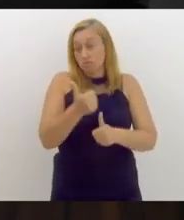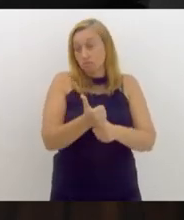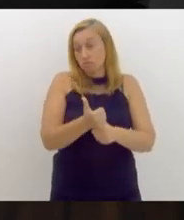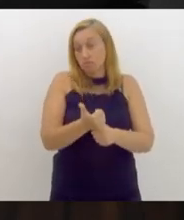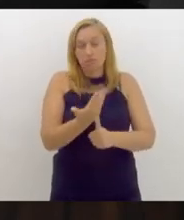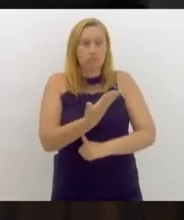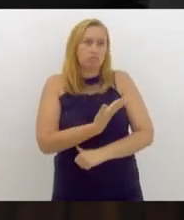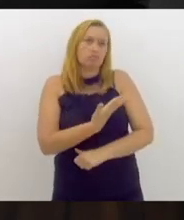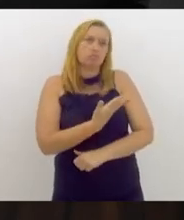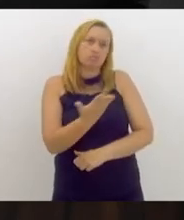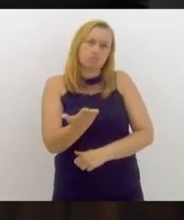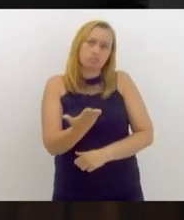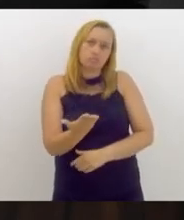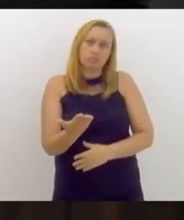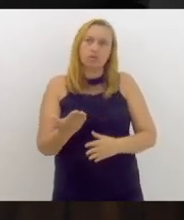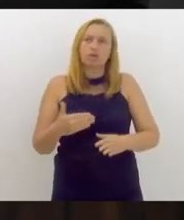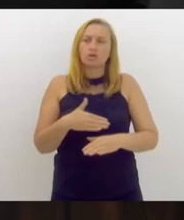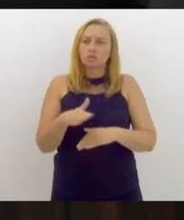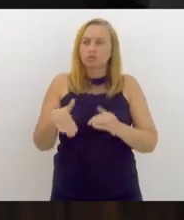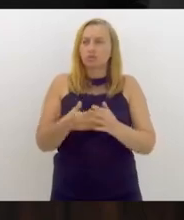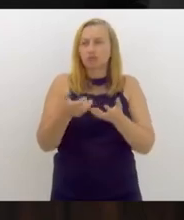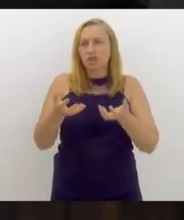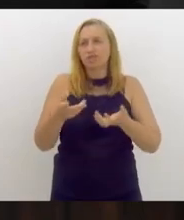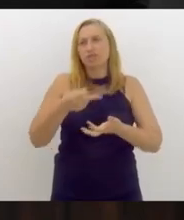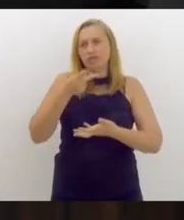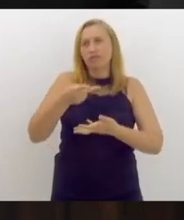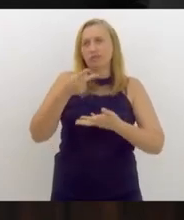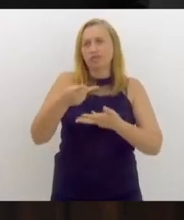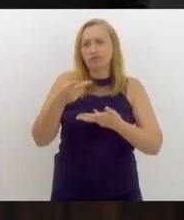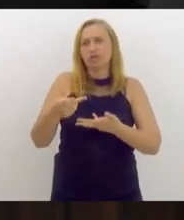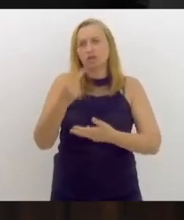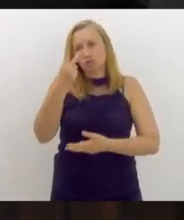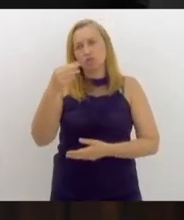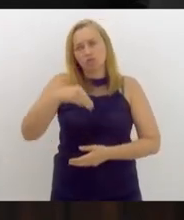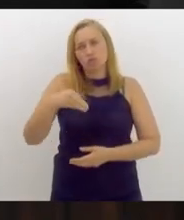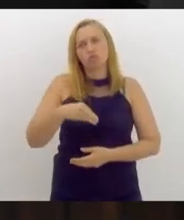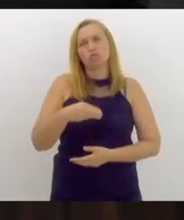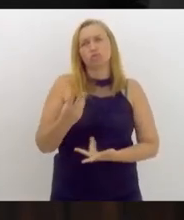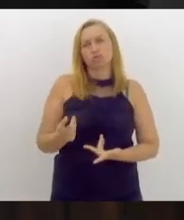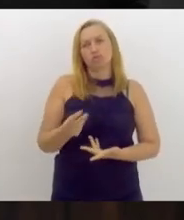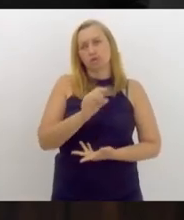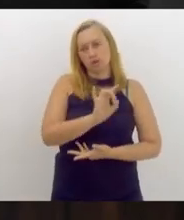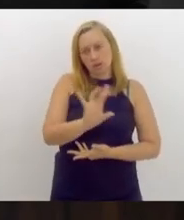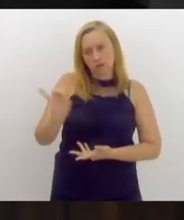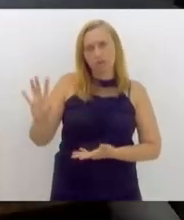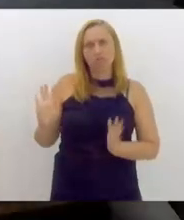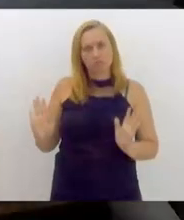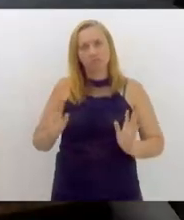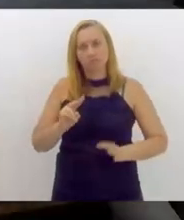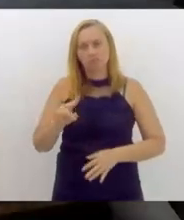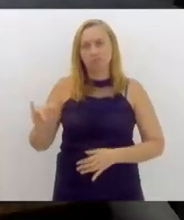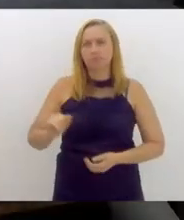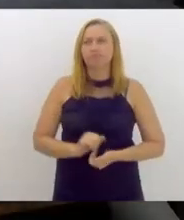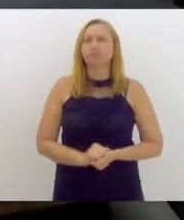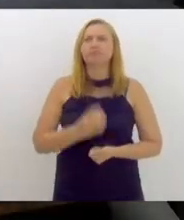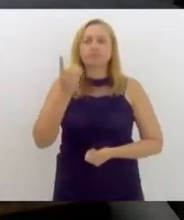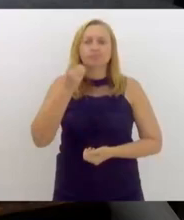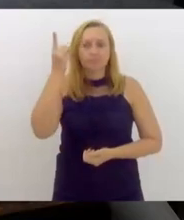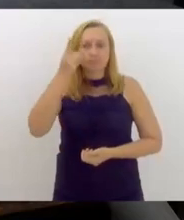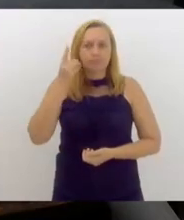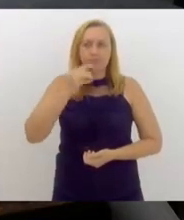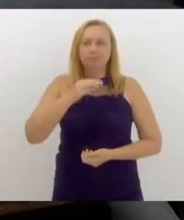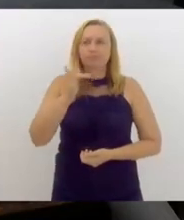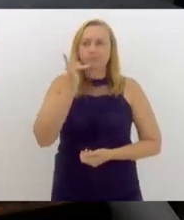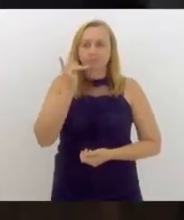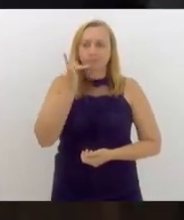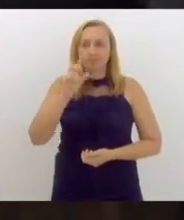os colegas, mas está todo mundo ultrapassando um pouquinho o valor. Vou dar 2 minutos cada um, então, por favor. Vai. Deputado Jorge Felipe